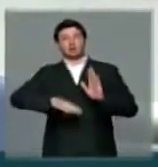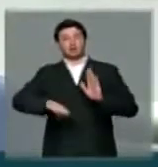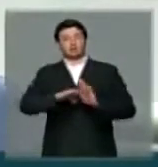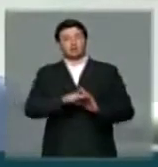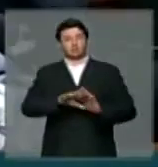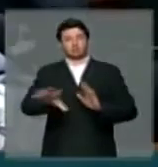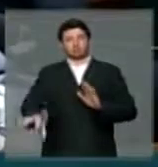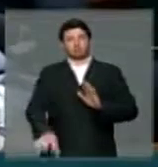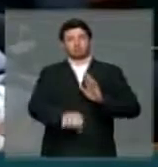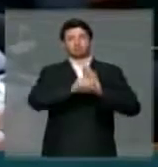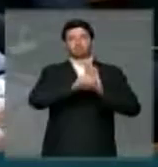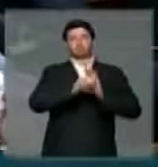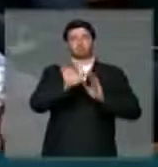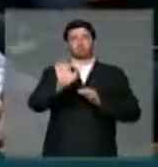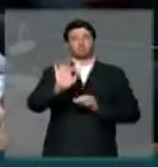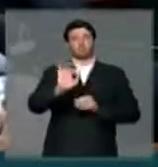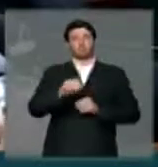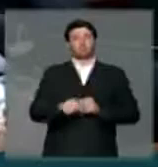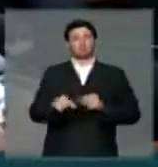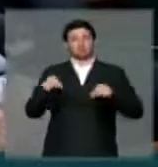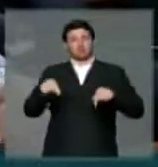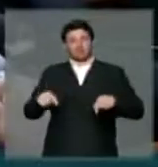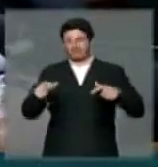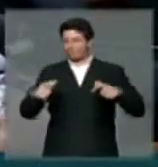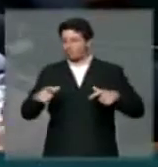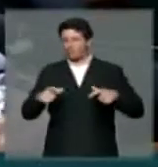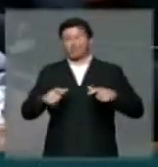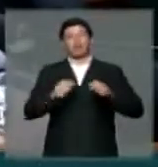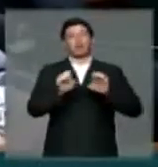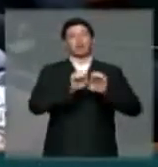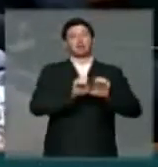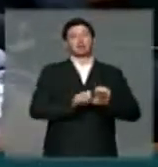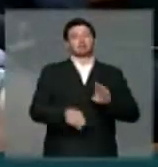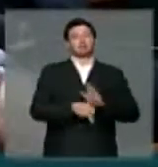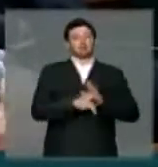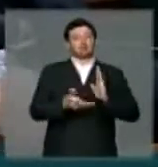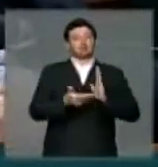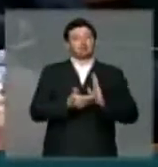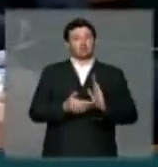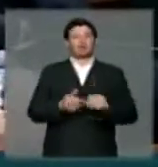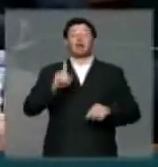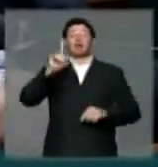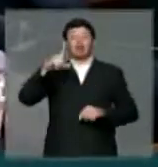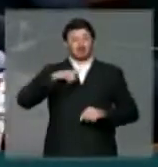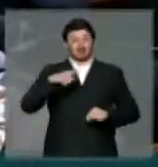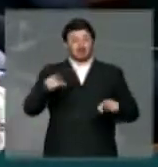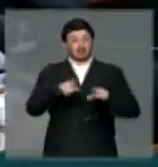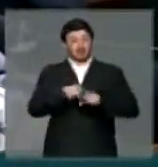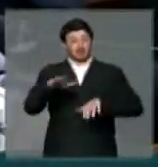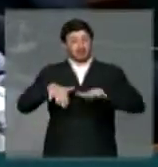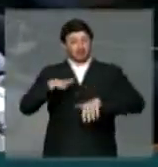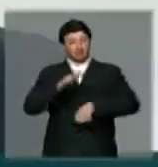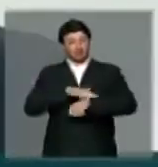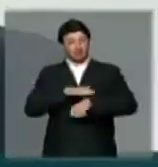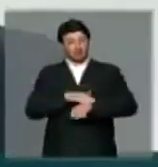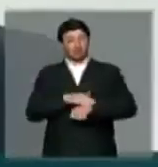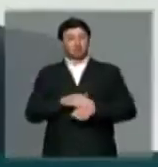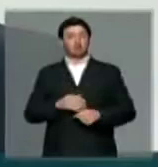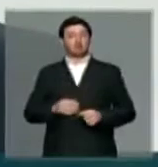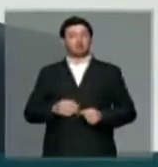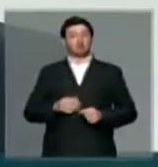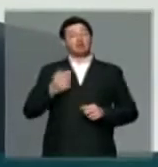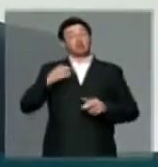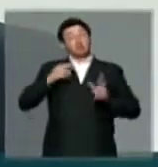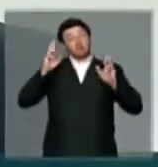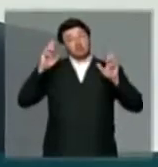não incorporaram esse espaço na estrutura da casa, e há inclusive houve momentos, espero